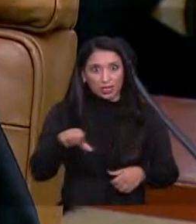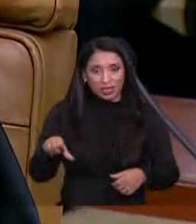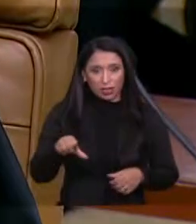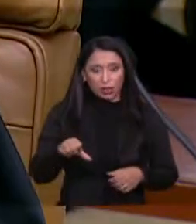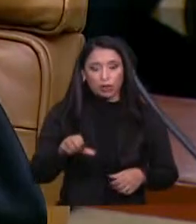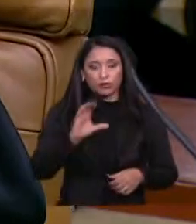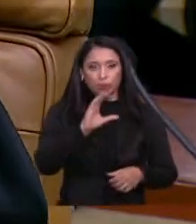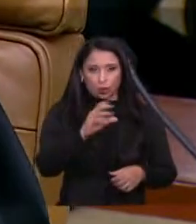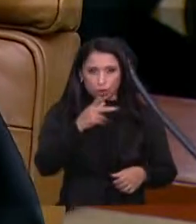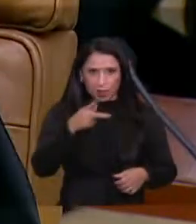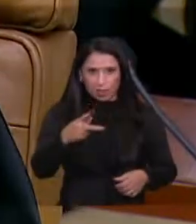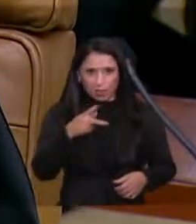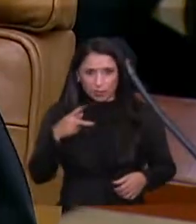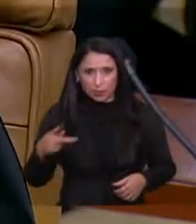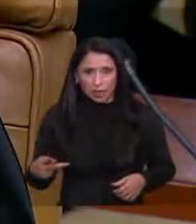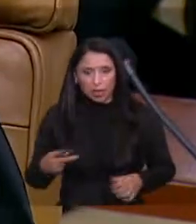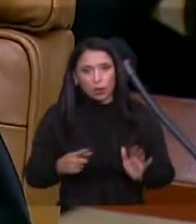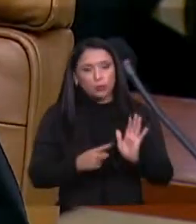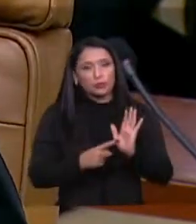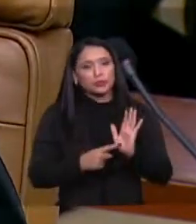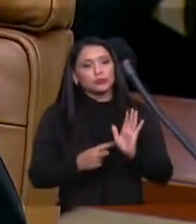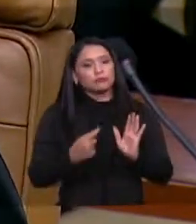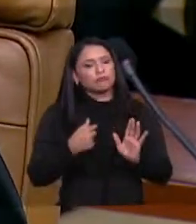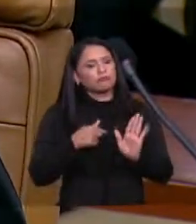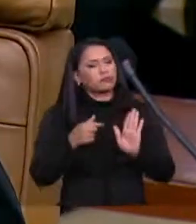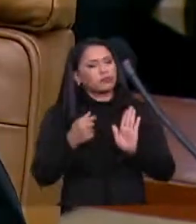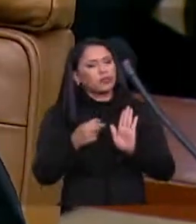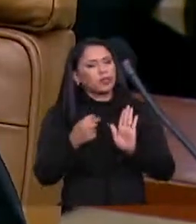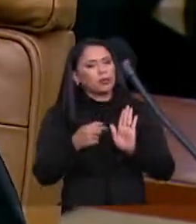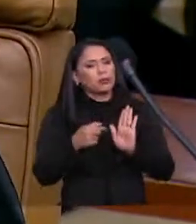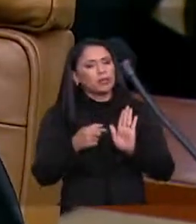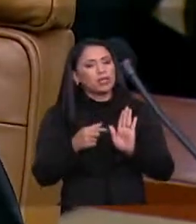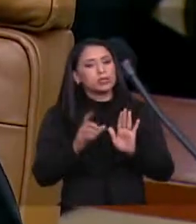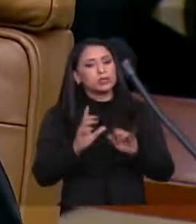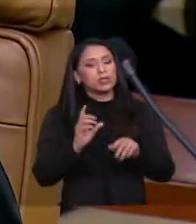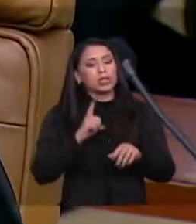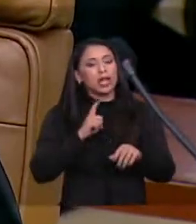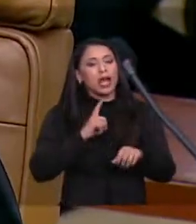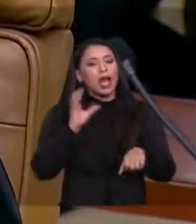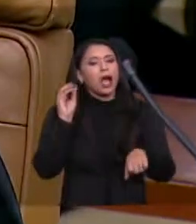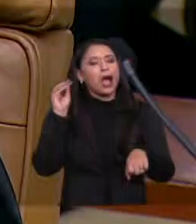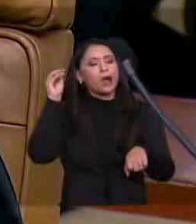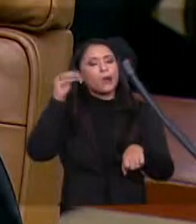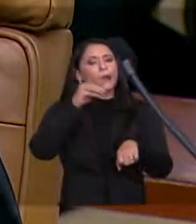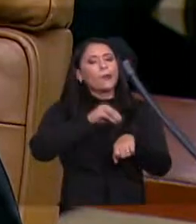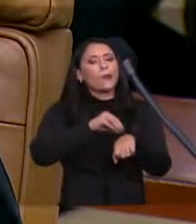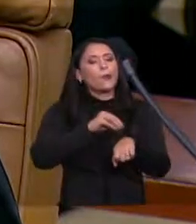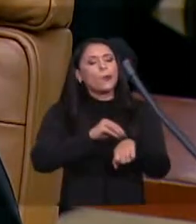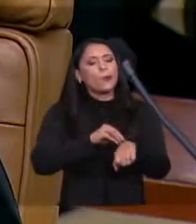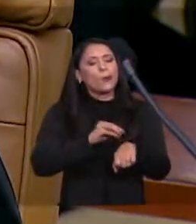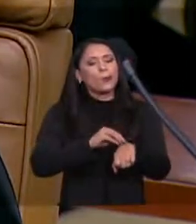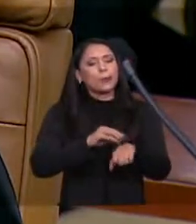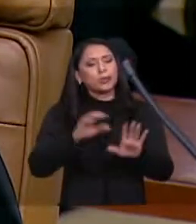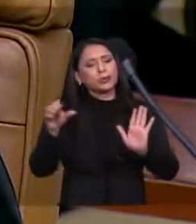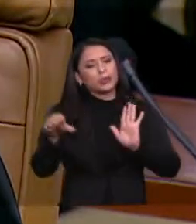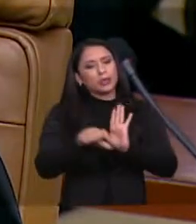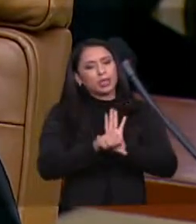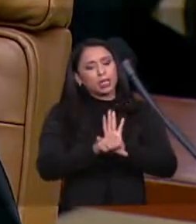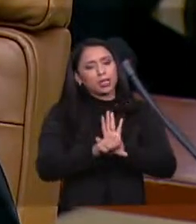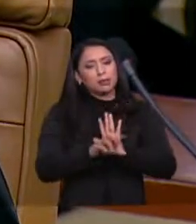do próprio código tenho como desfavoráveis a culpabilidade e as circunstâncias do